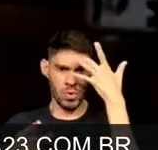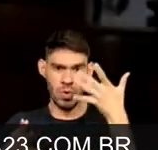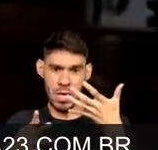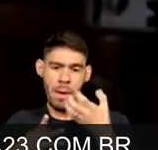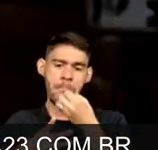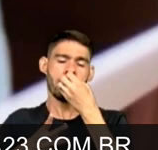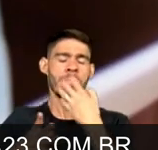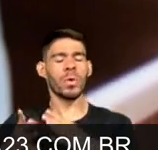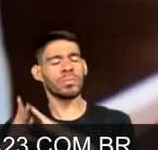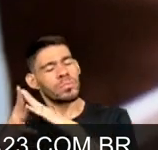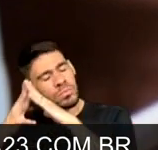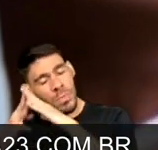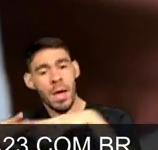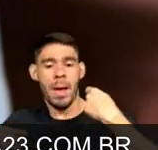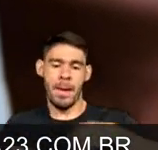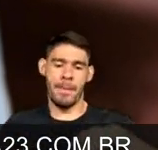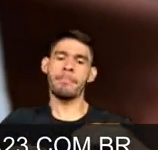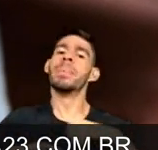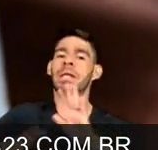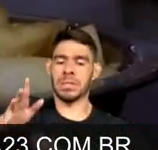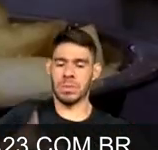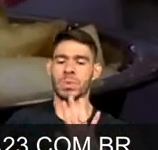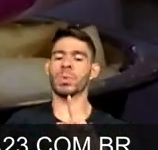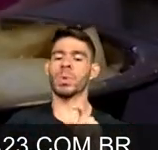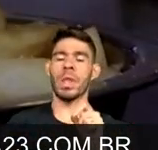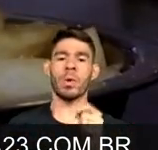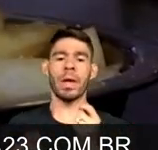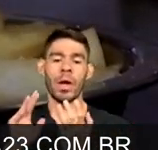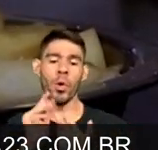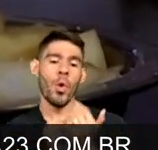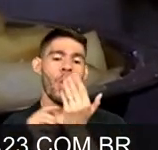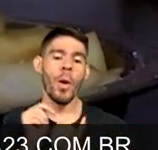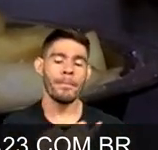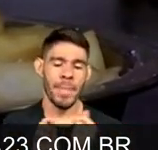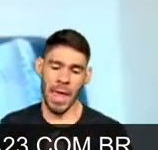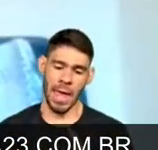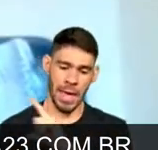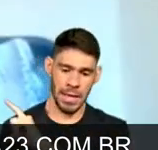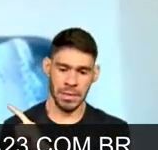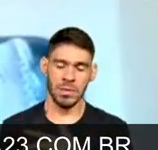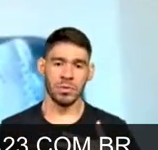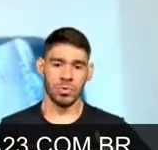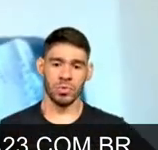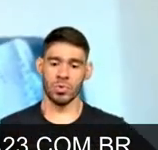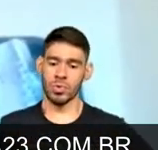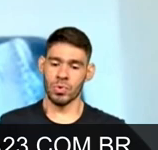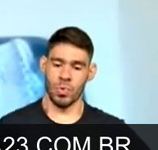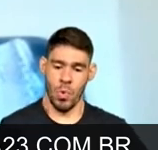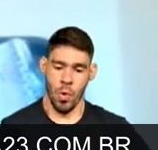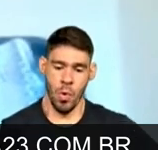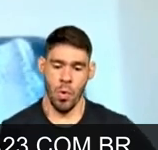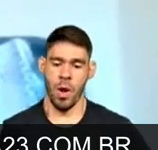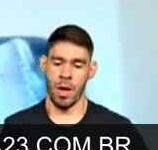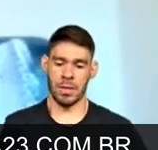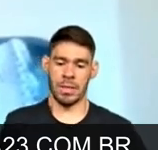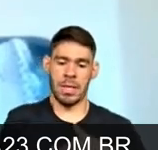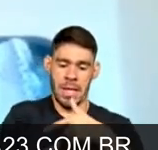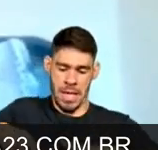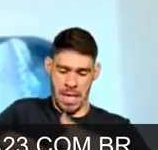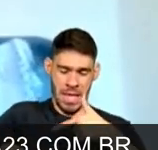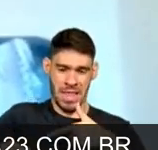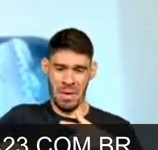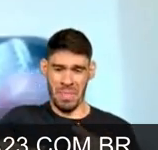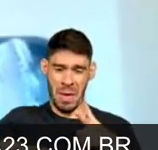uma noite bem dormida também tem que ficar atento ao que se consome antes de dormir. Nosso intestino, ele não tem que estar trabalhando na hora da